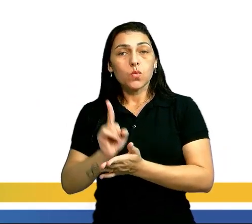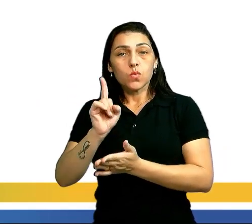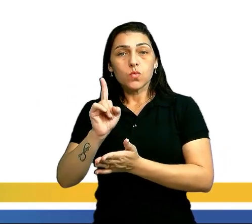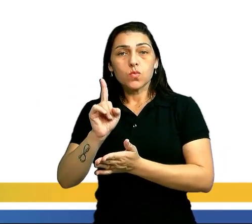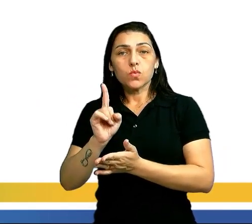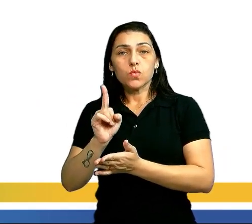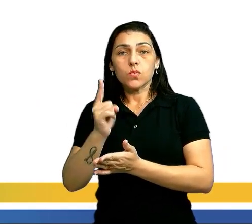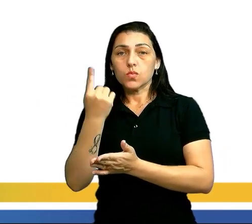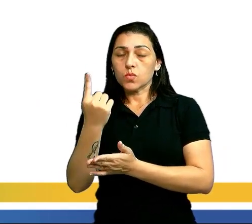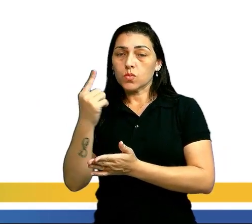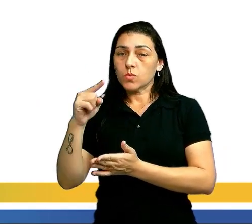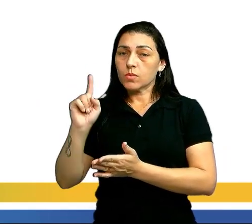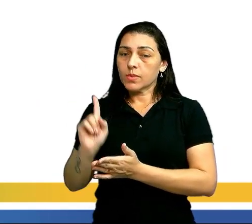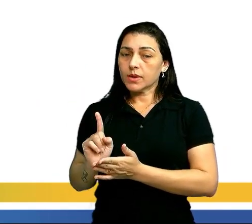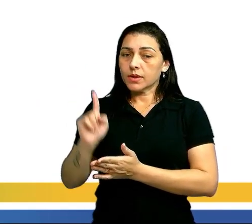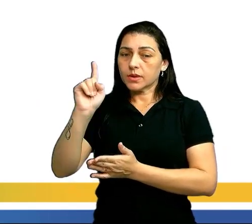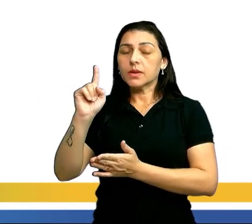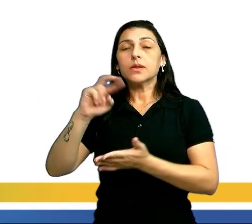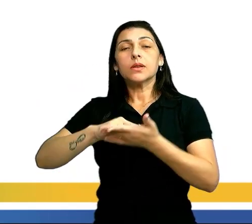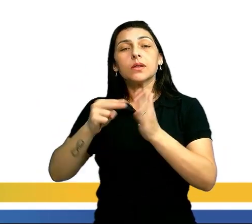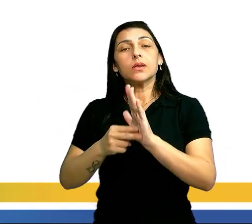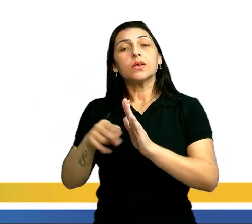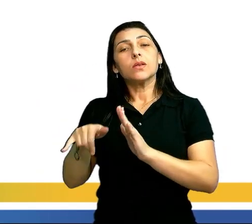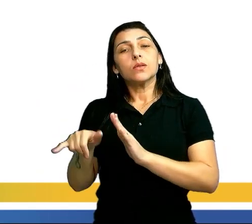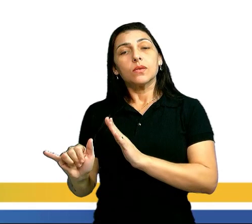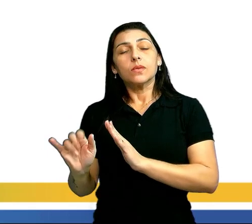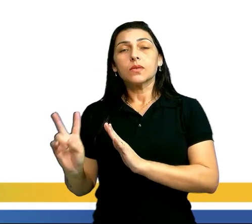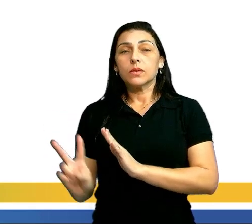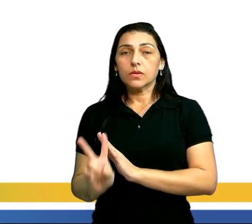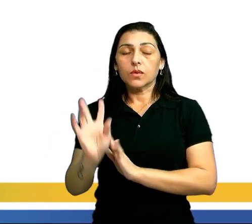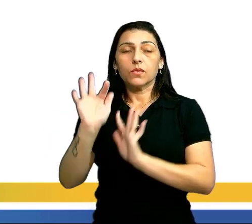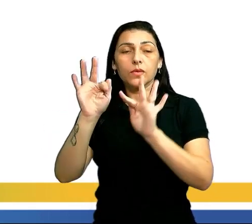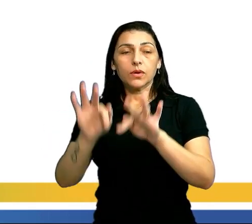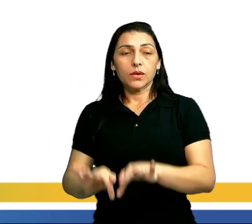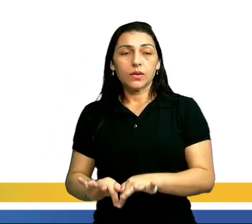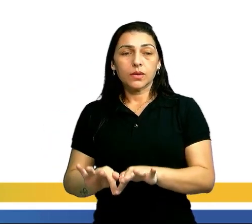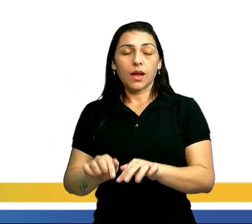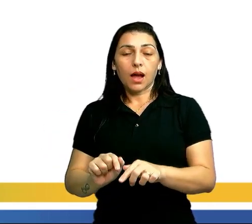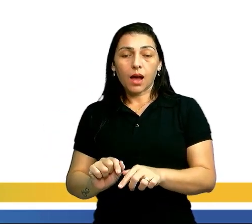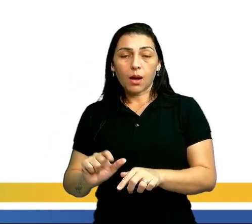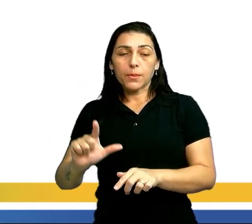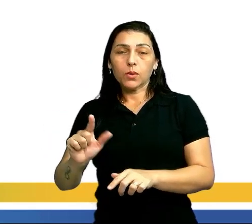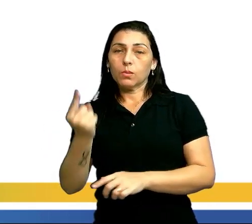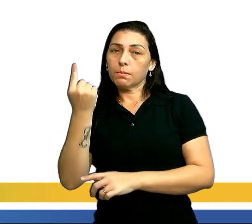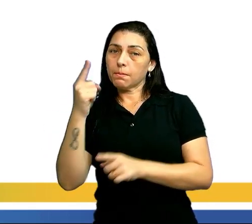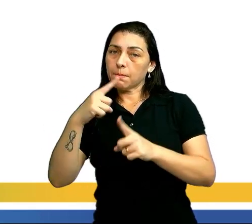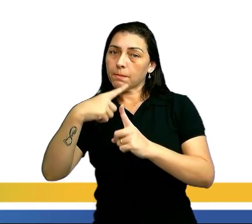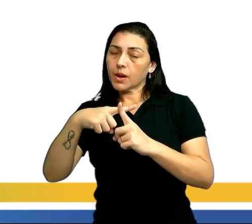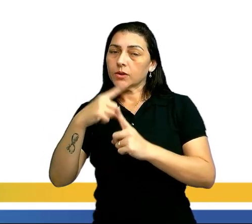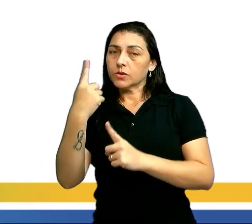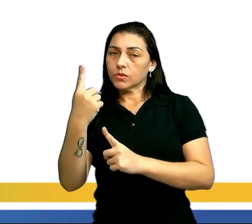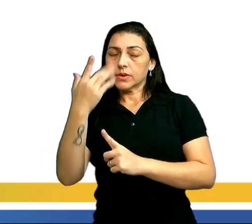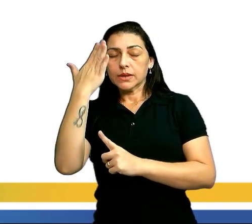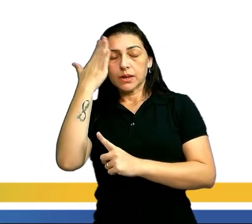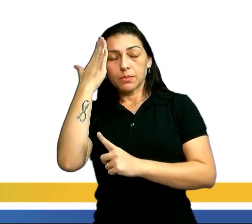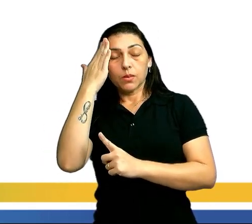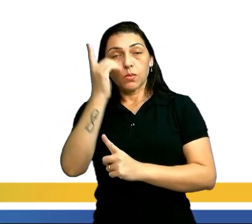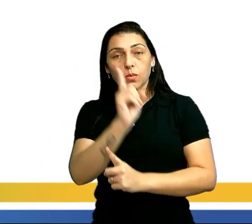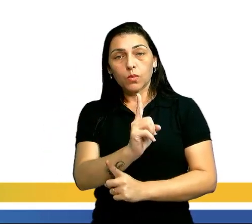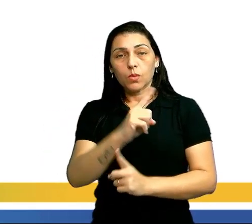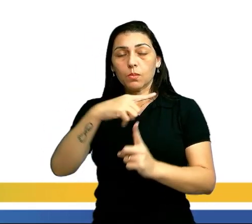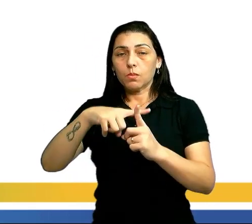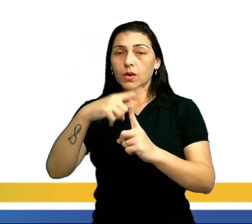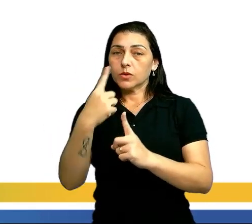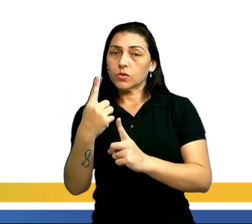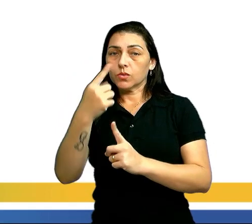cima. Isso significa que o valor de y dele, ao final, aumentou em 1 unidade. Nós sabemos que era 1,